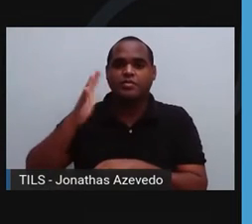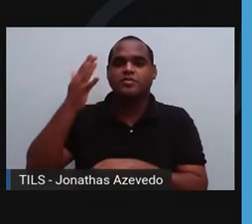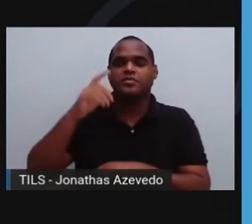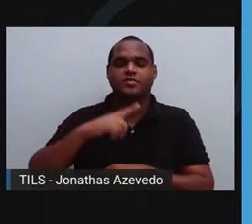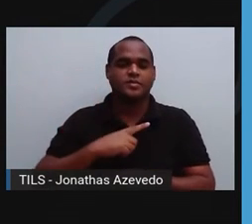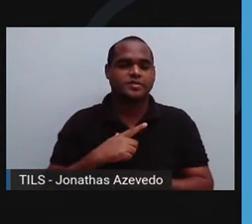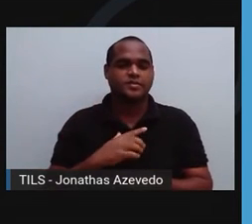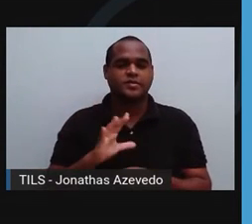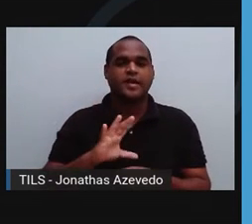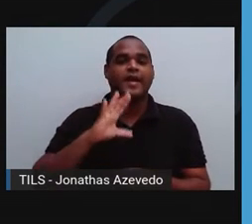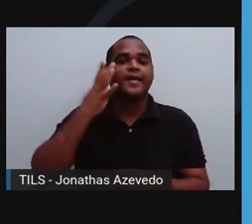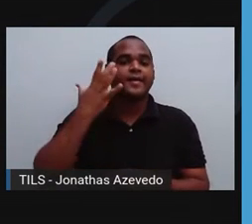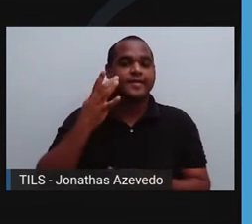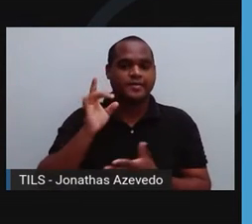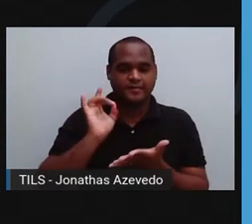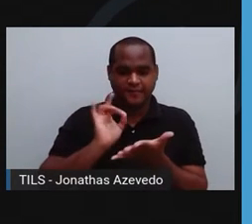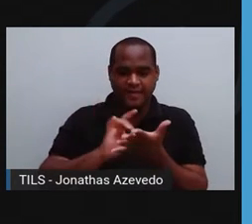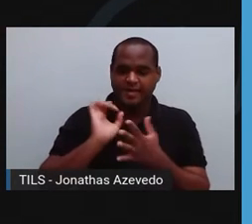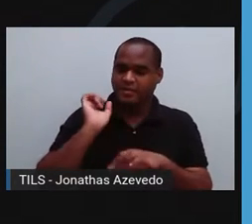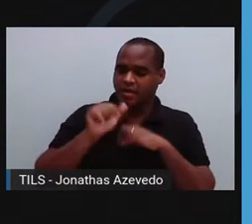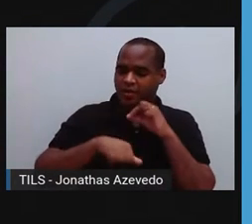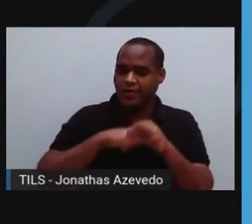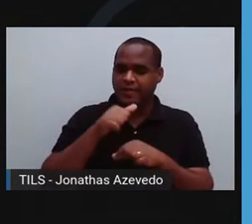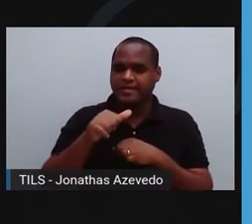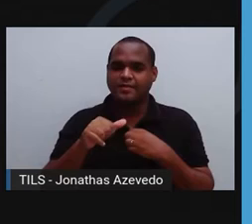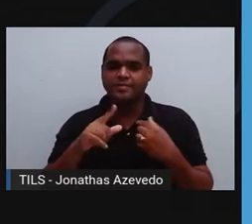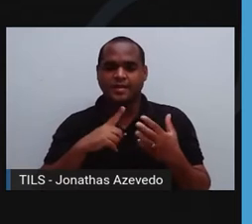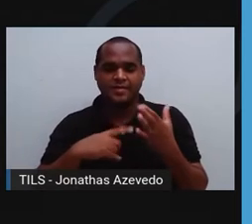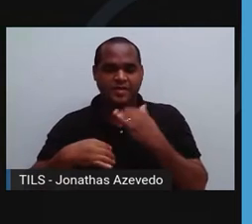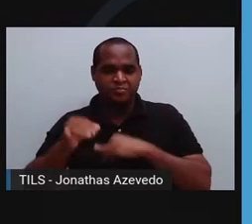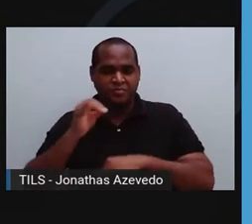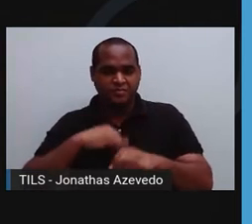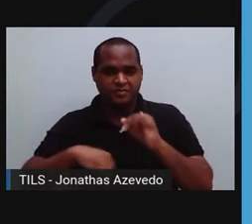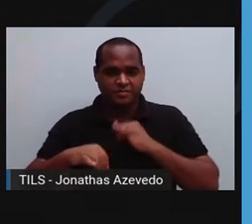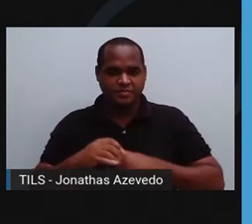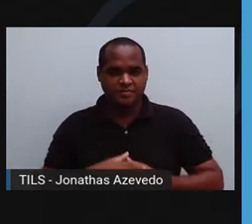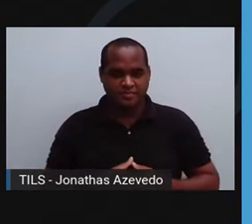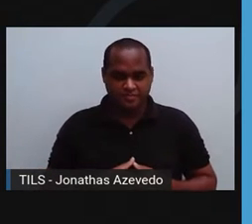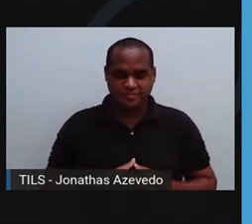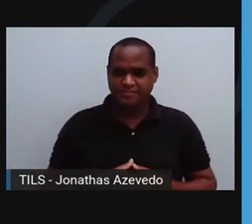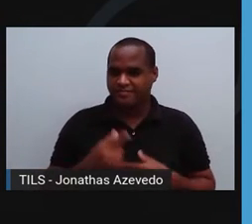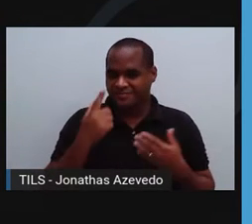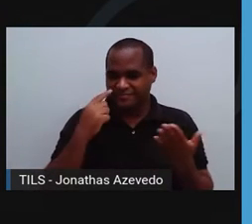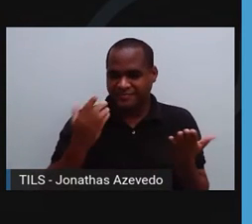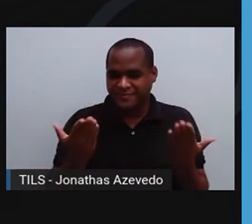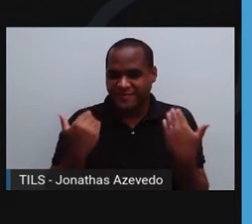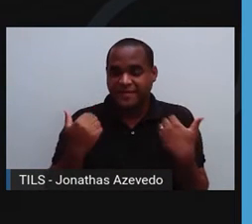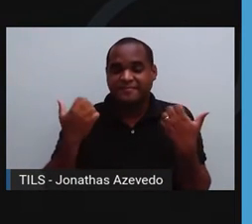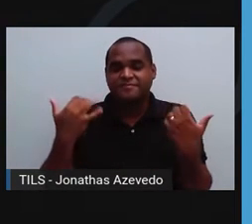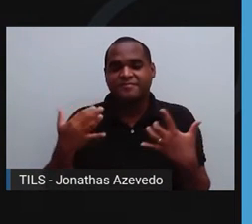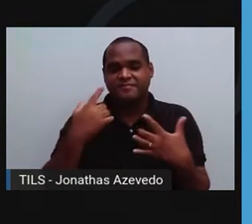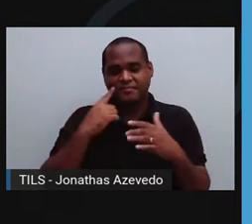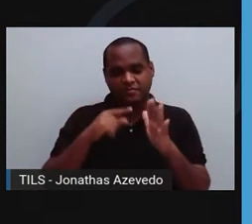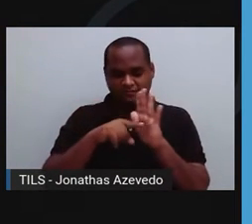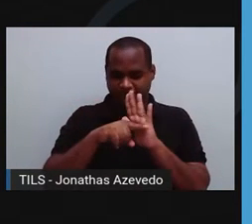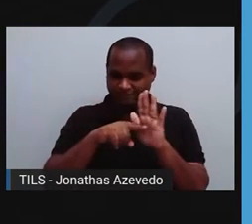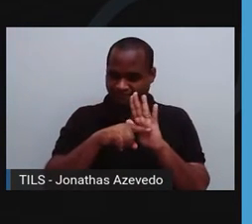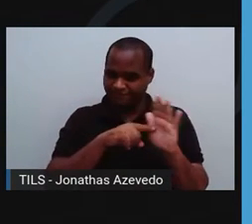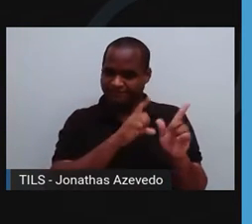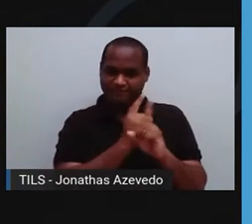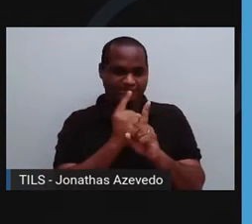chamadas de evidências de ocorrência de transformações químicas. Vamos agora analisar algumas dessas